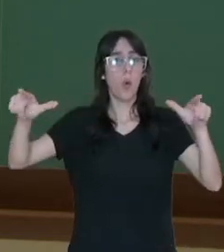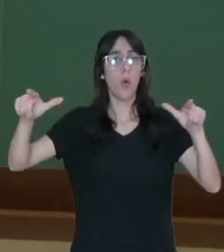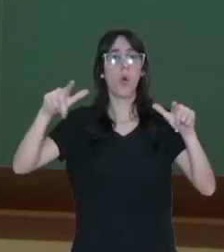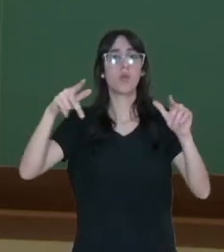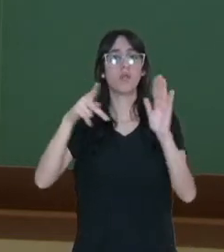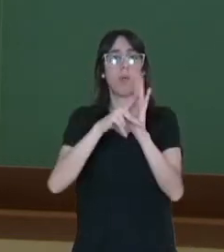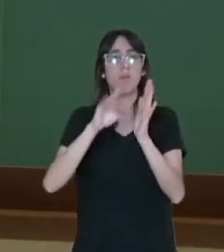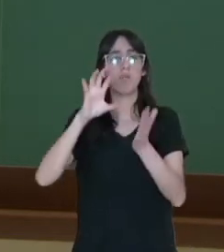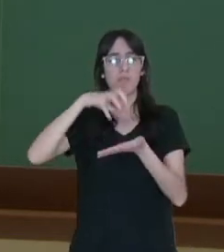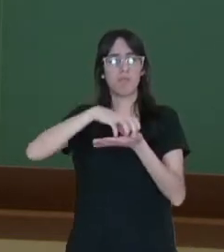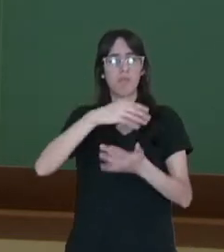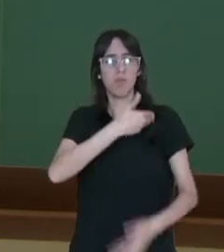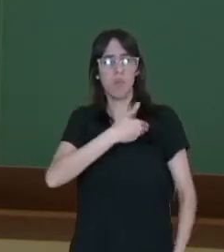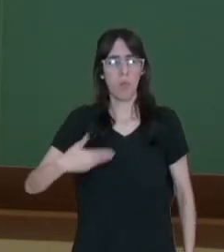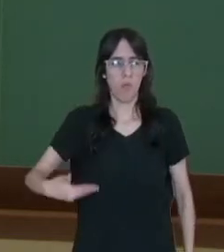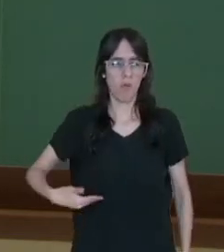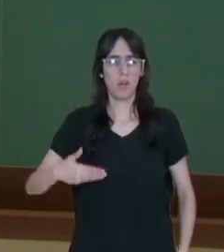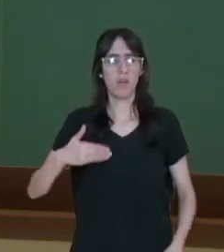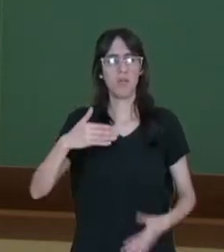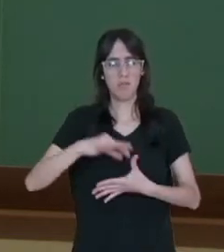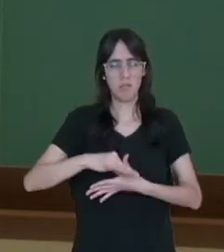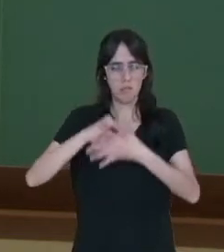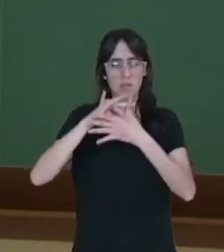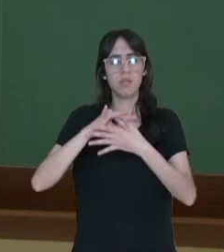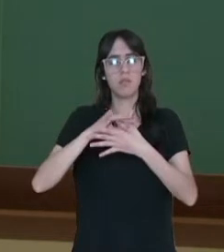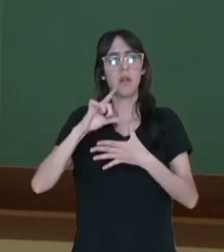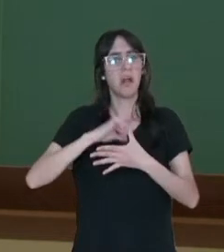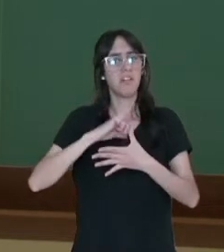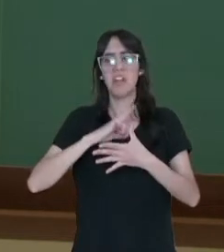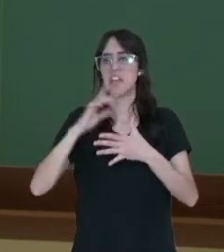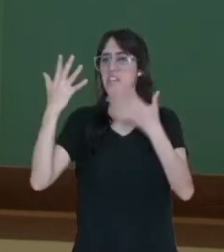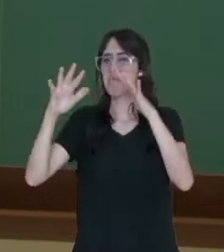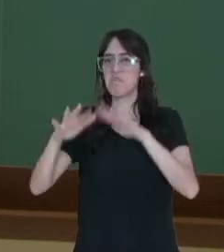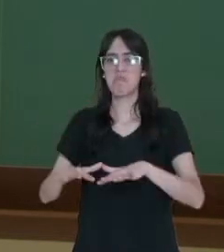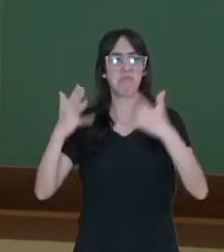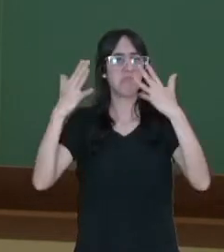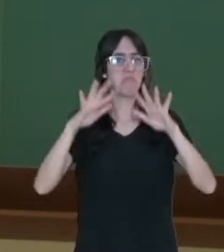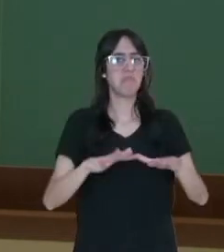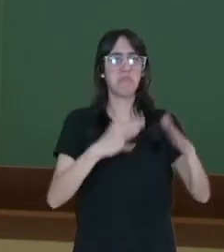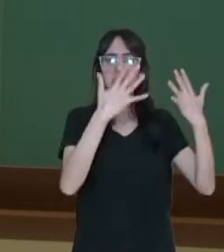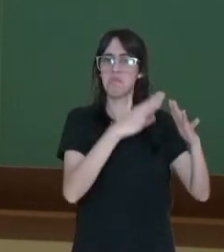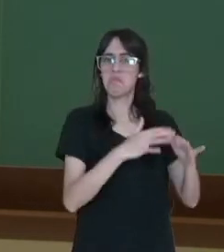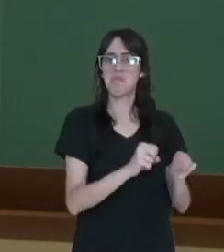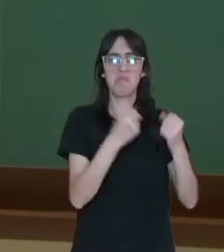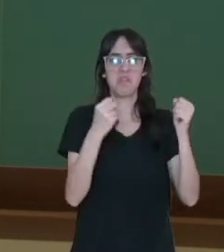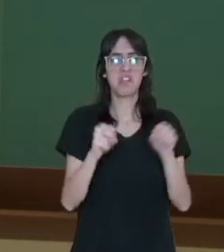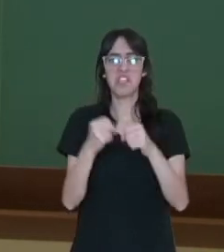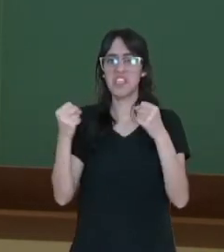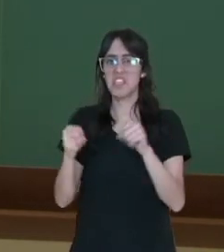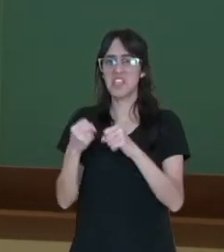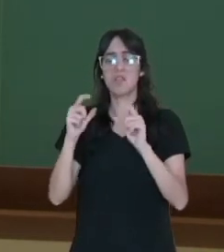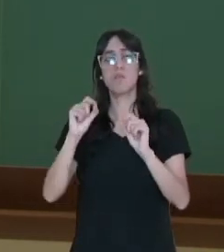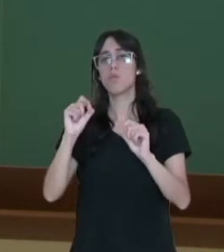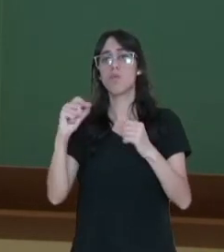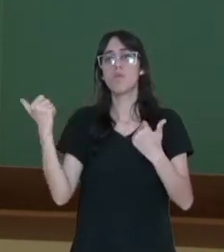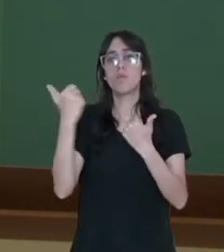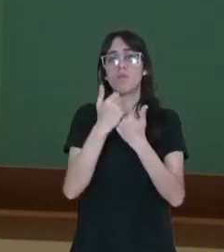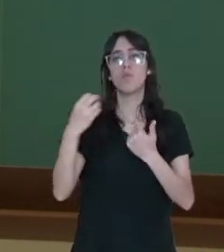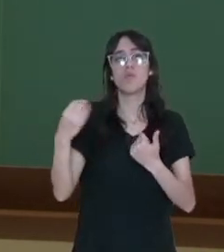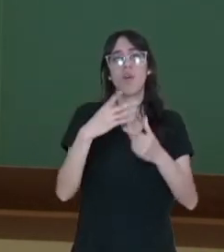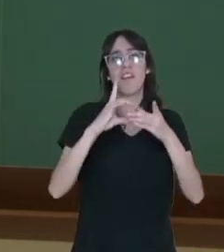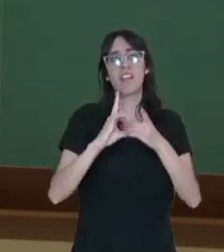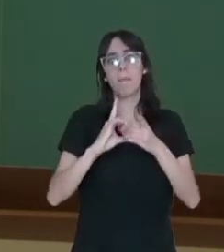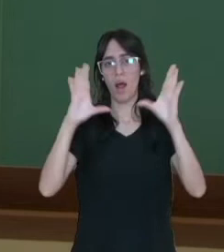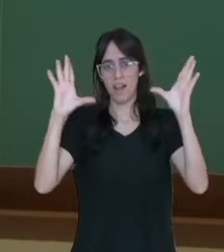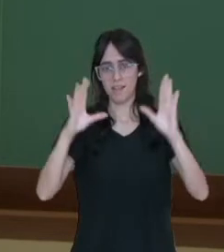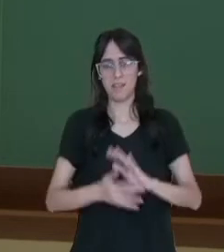Europa Oriental, do leste europeu, também foram caindo, também foram sendo substituídos por democracias.